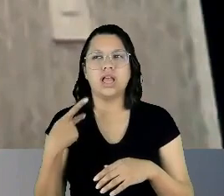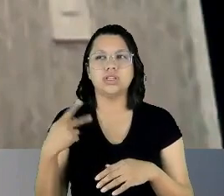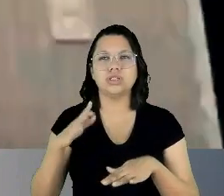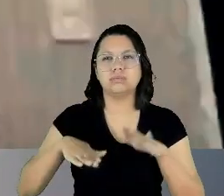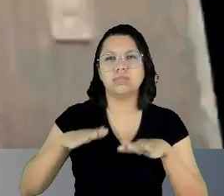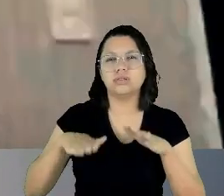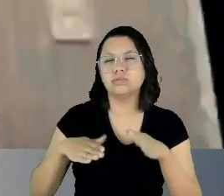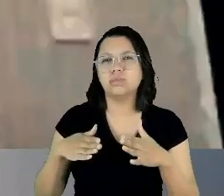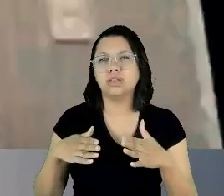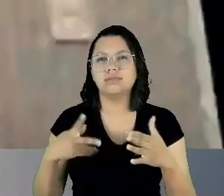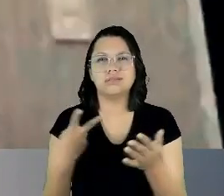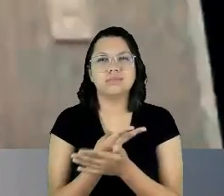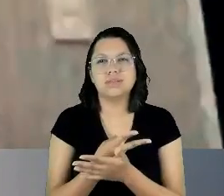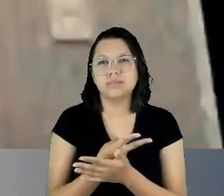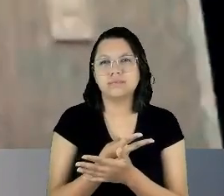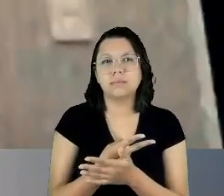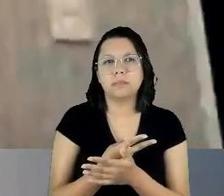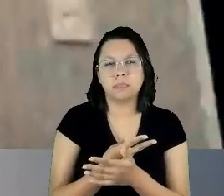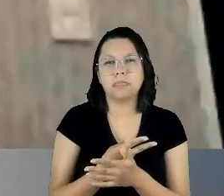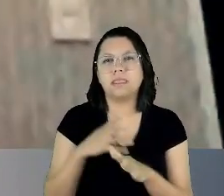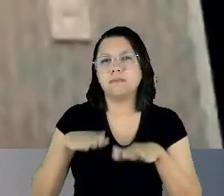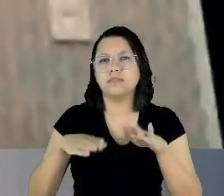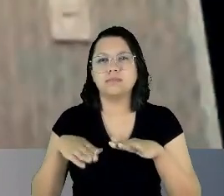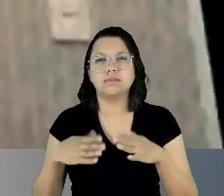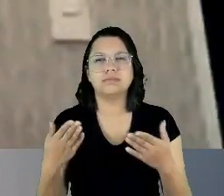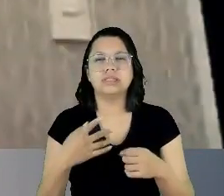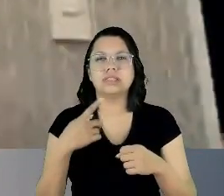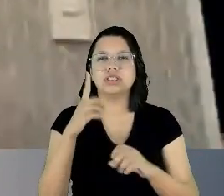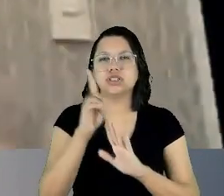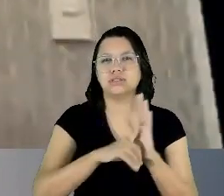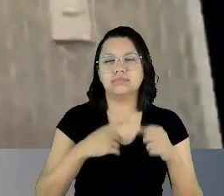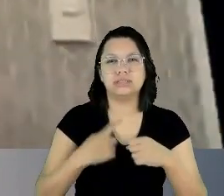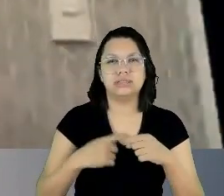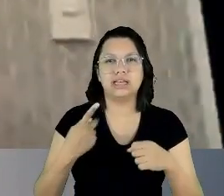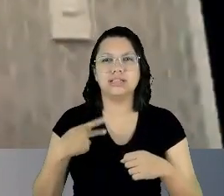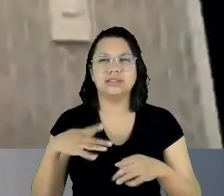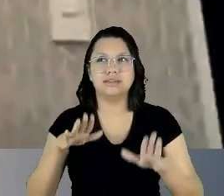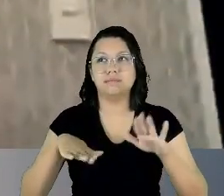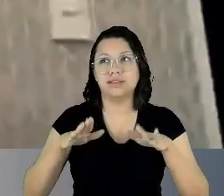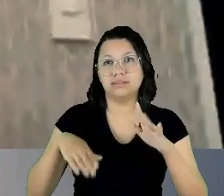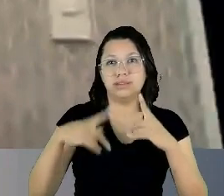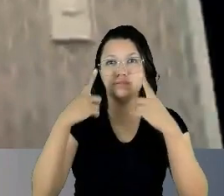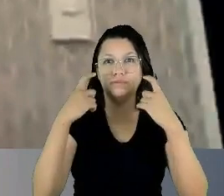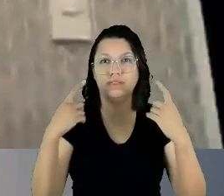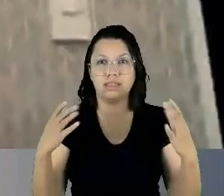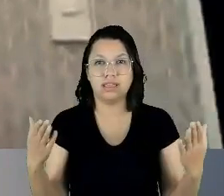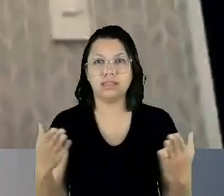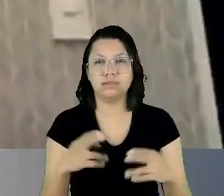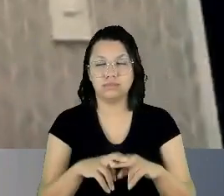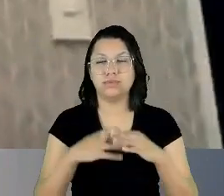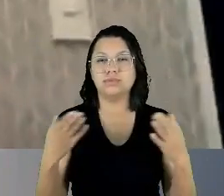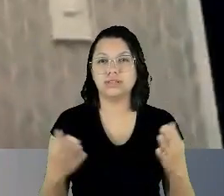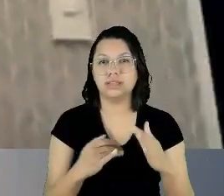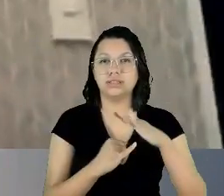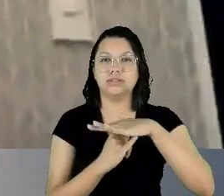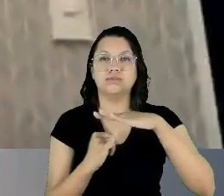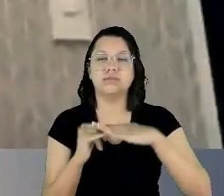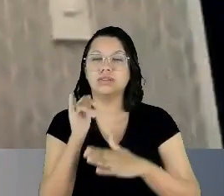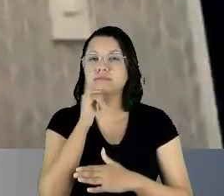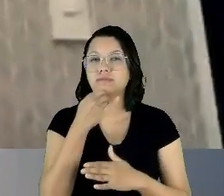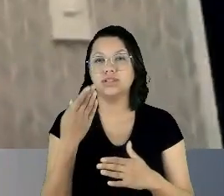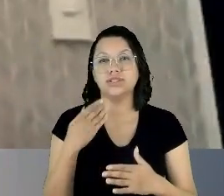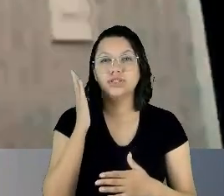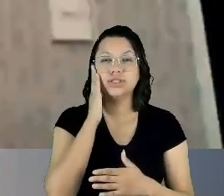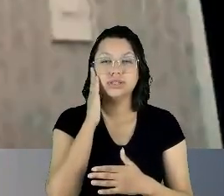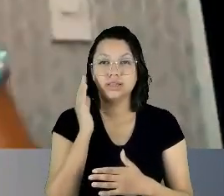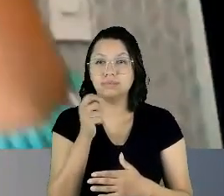menos suscetível? A gente tem mais ou menos esse direito à cidade e a gente é mais ou menos violentada por essas instituições, que infelizmente a gente